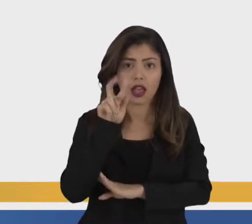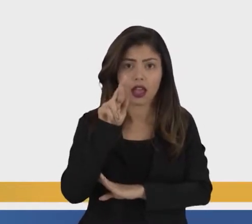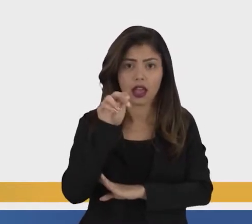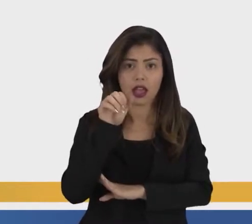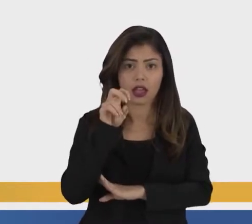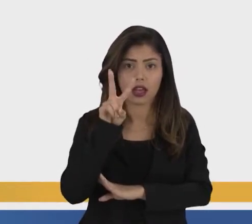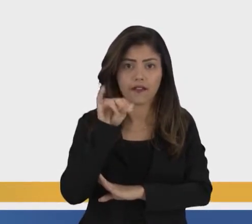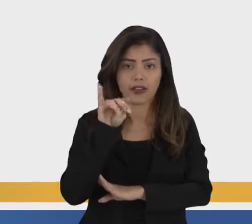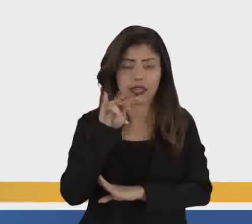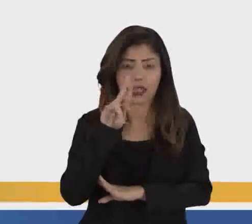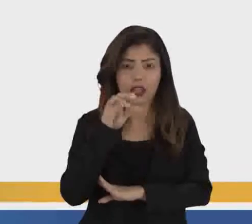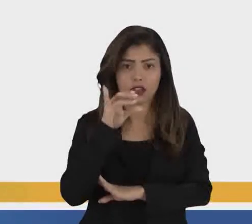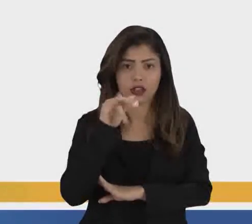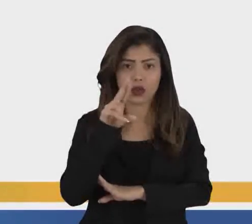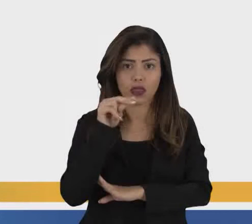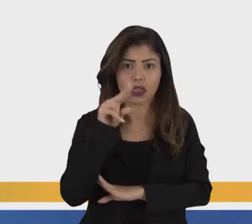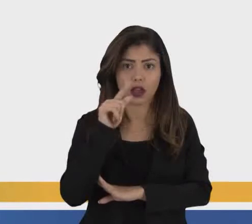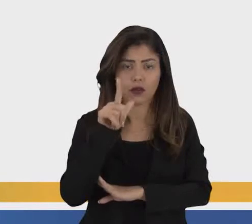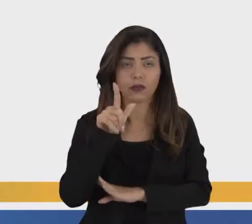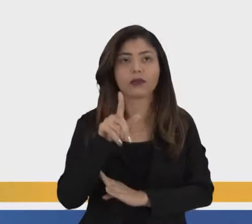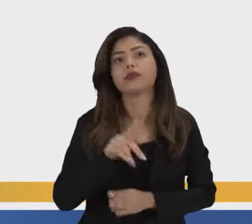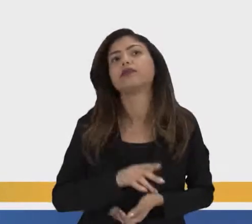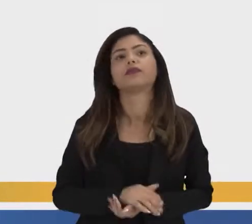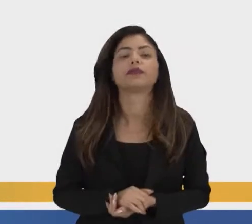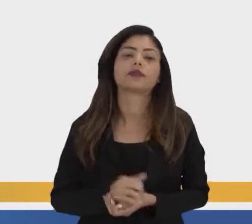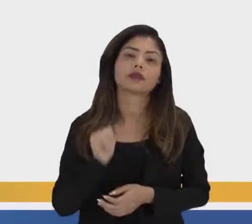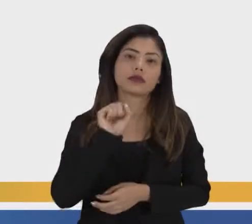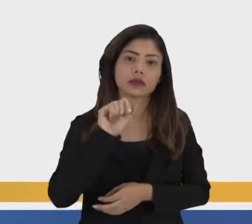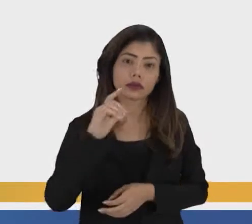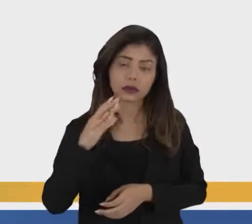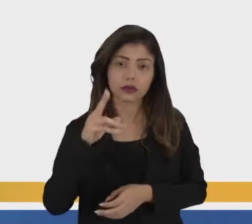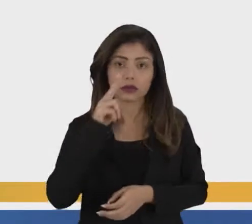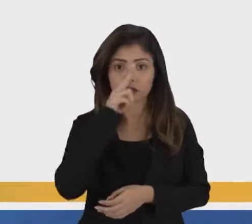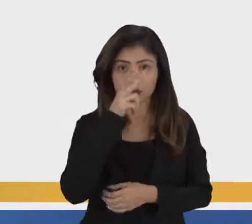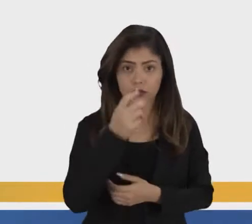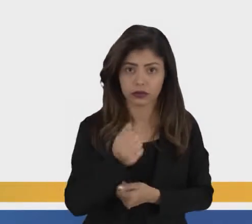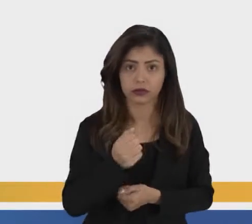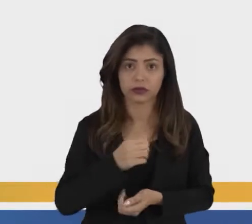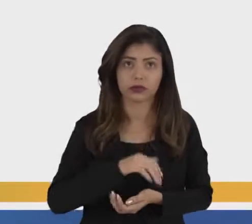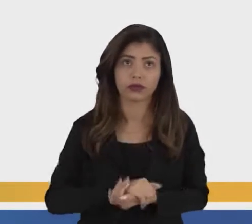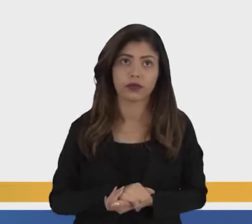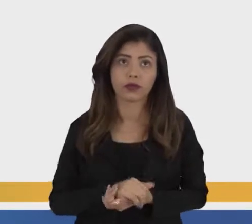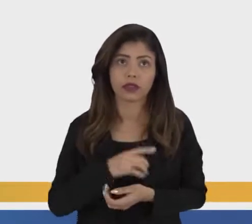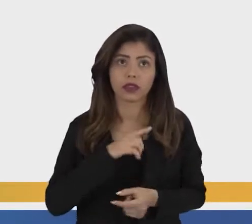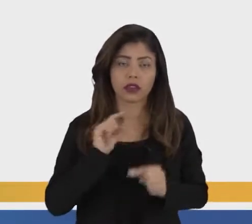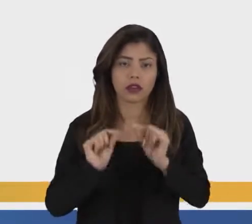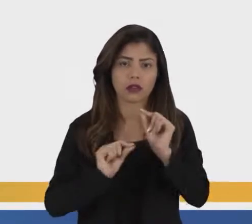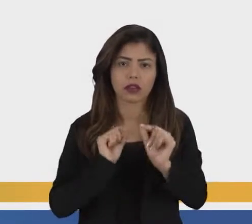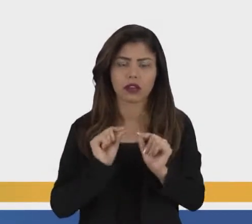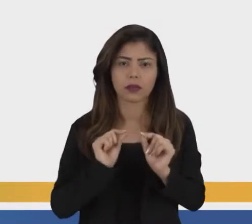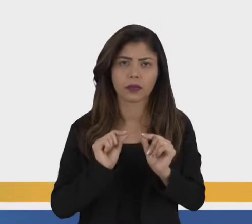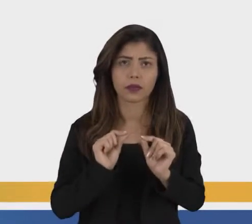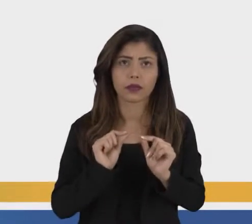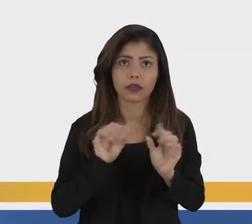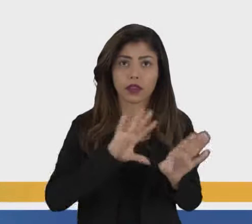como força-peso. A classificação das forças, elas são